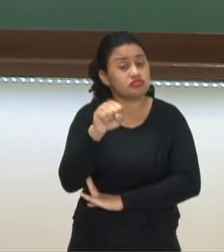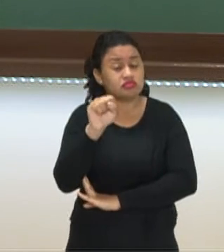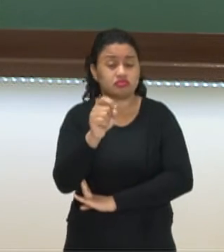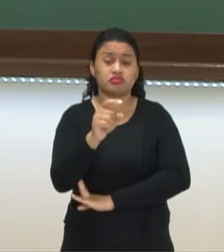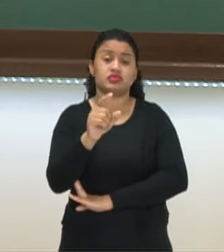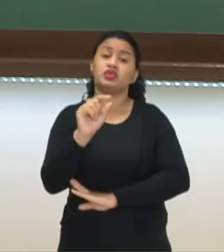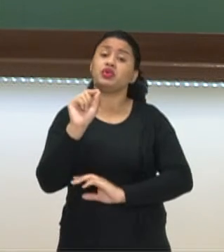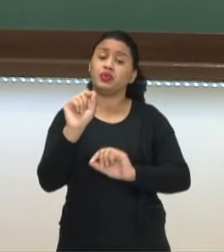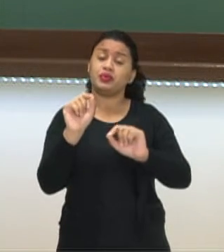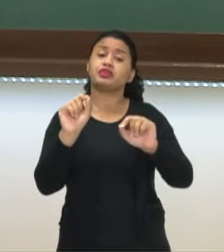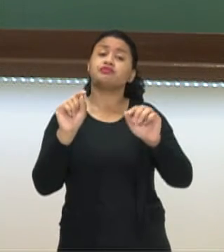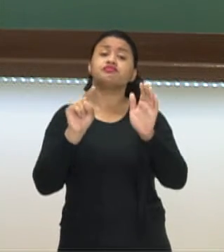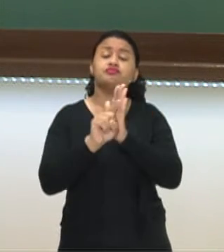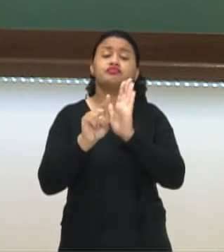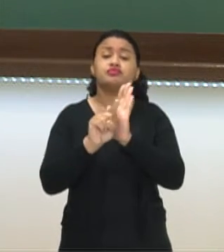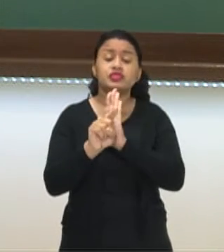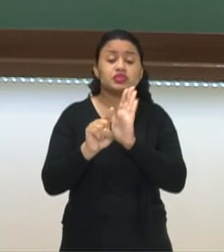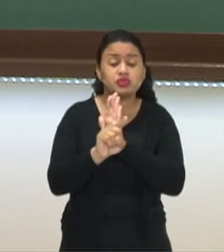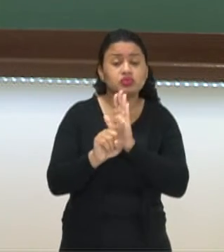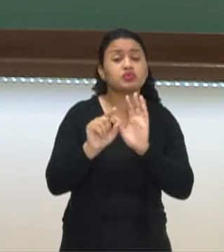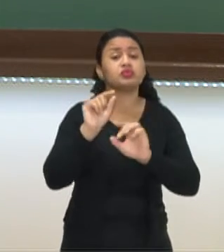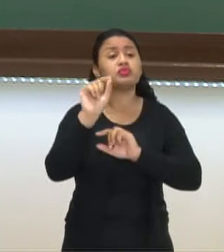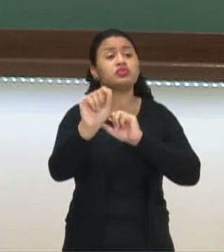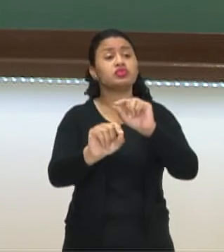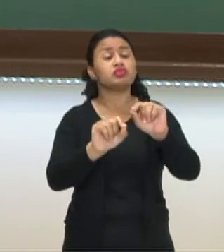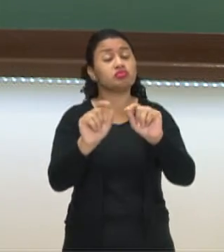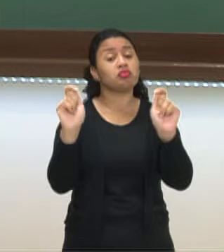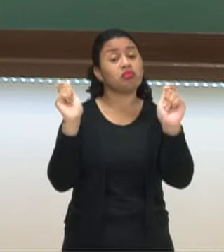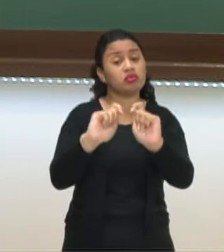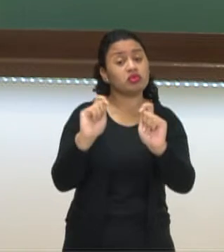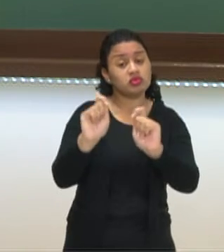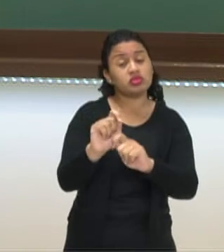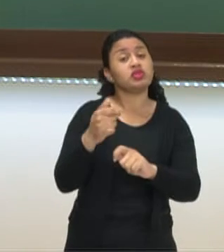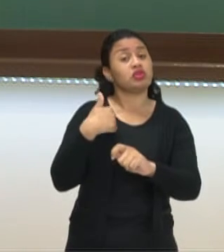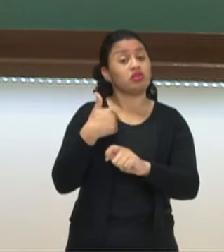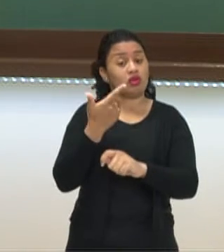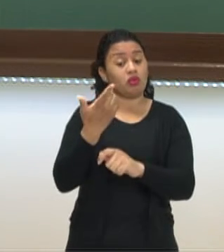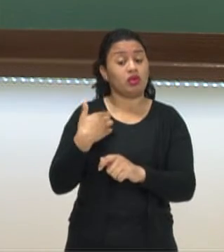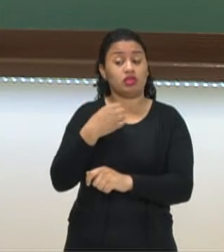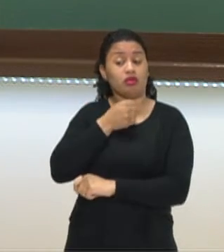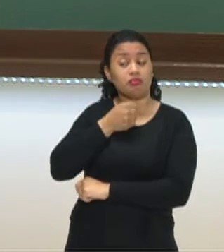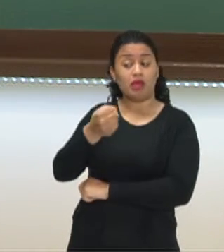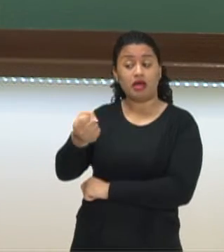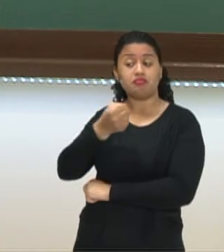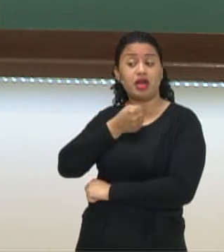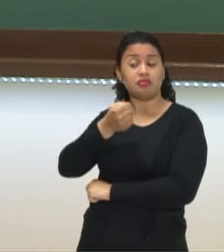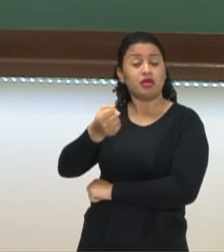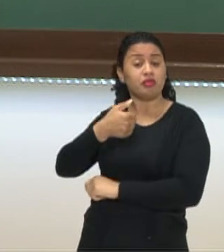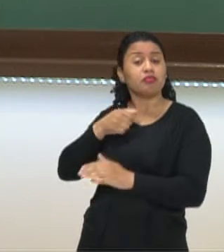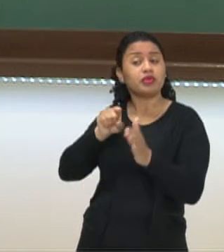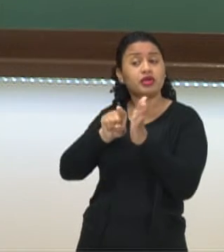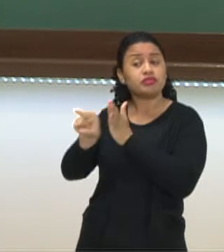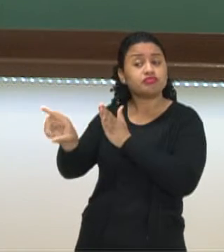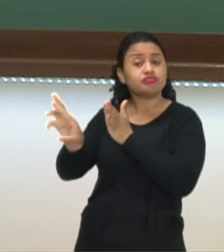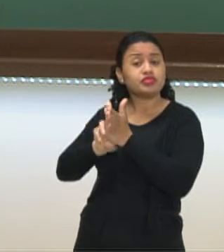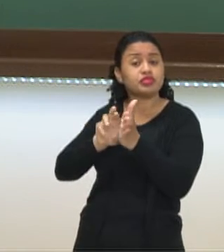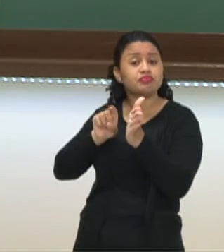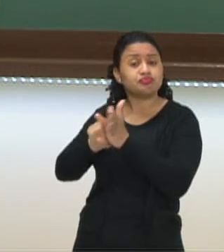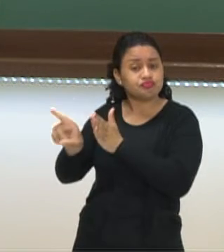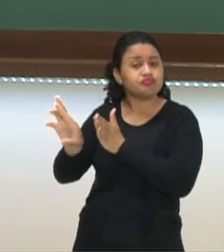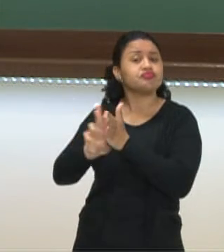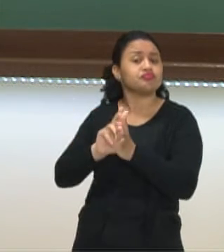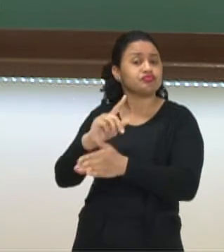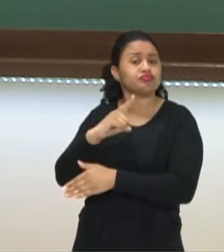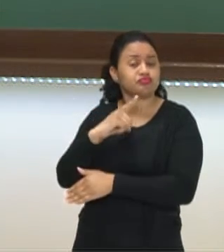estamos falando sobre perguntas que seriam possíveis de um entrevistador fazer para um